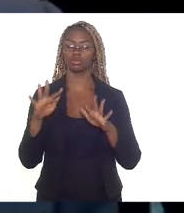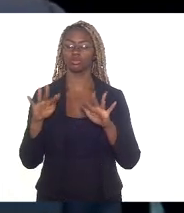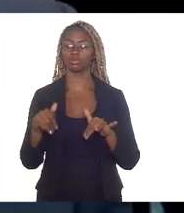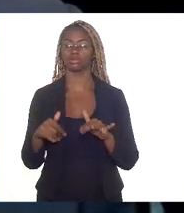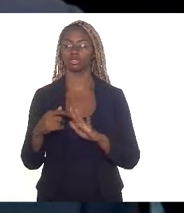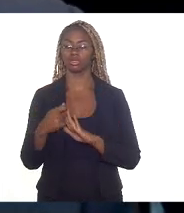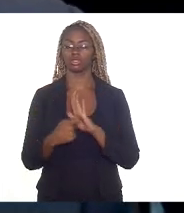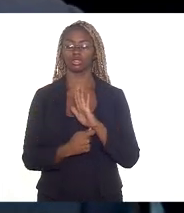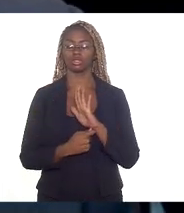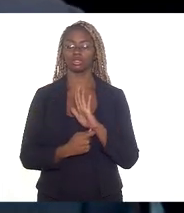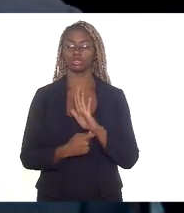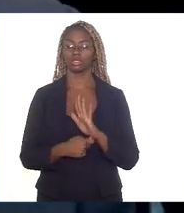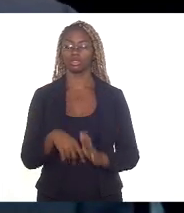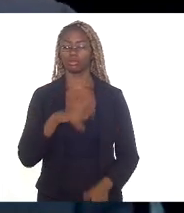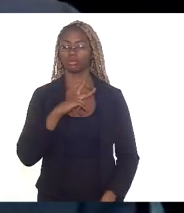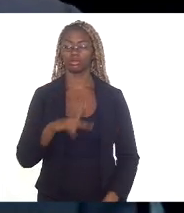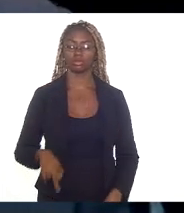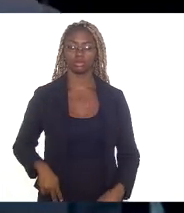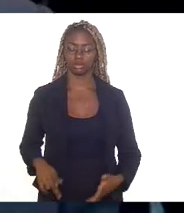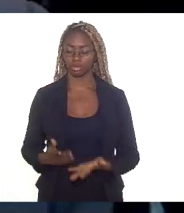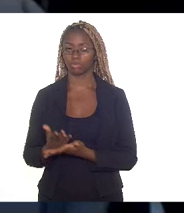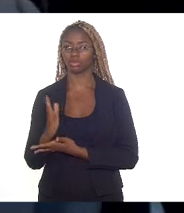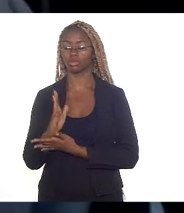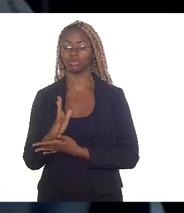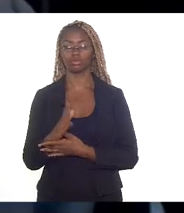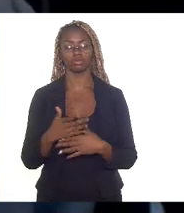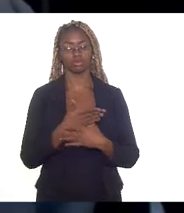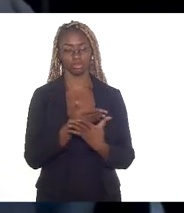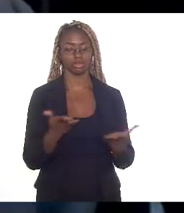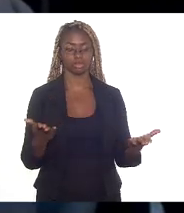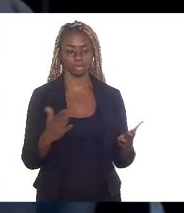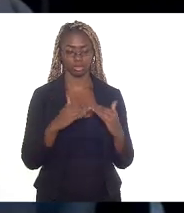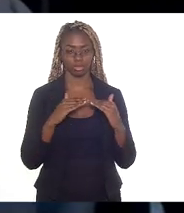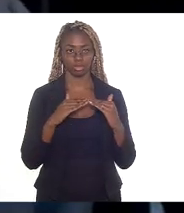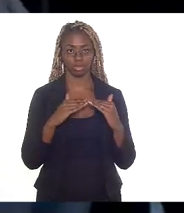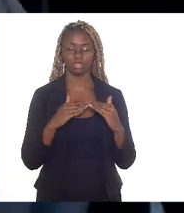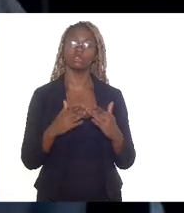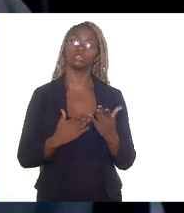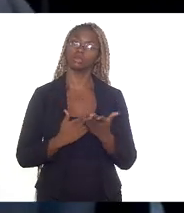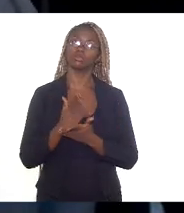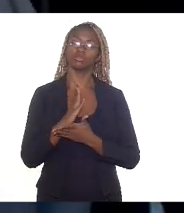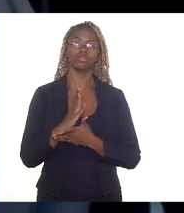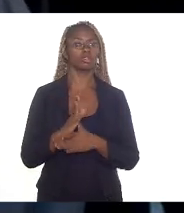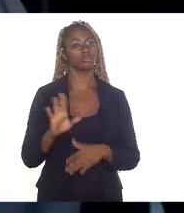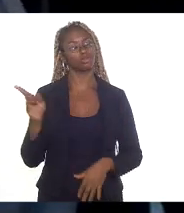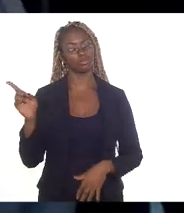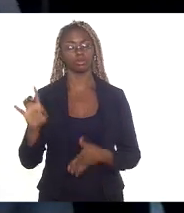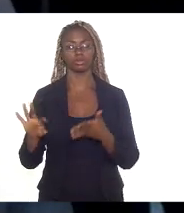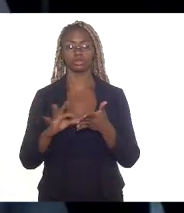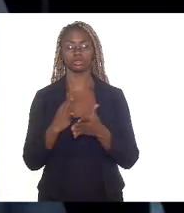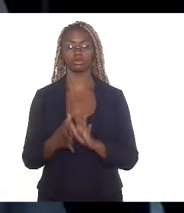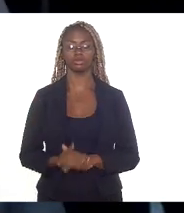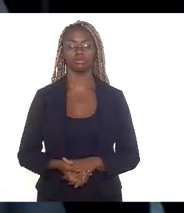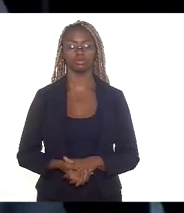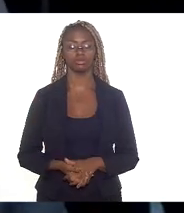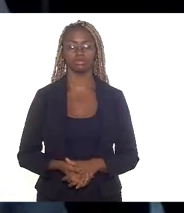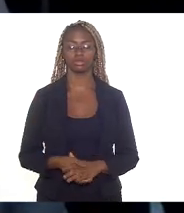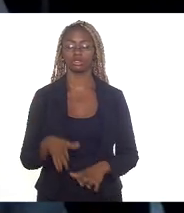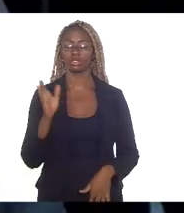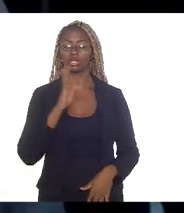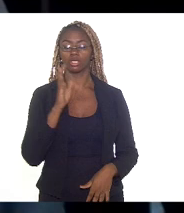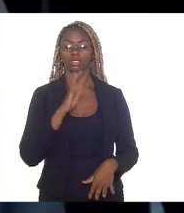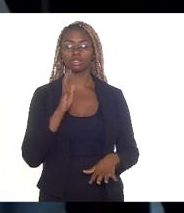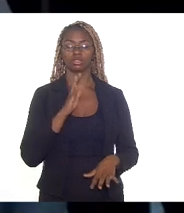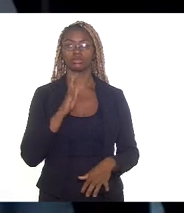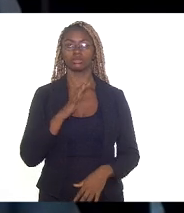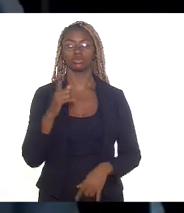redação que a presidência defere. Senhores que aprovam, permaneçam como estão, aprovado, vai ao autógrafo. Anuncio, em regime de urgência, em votação